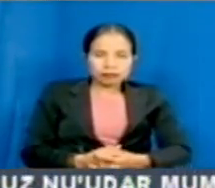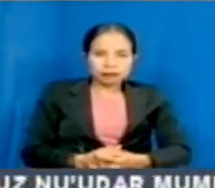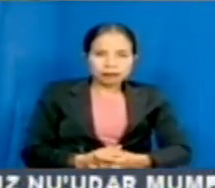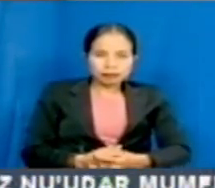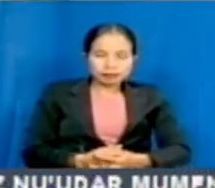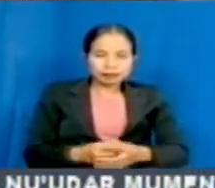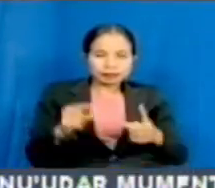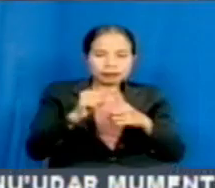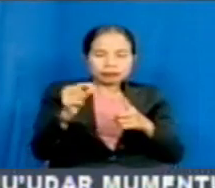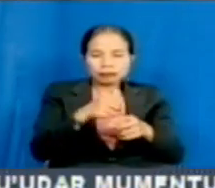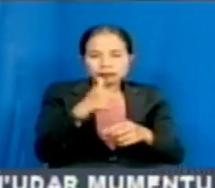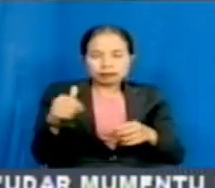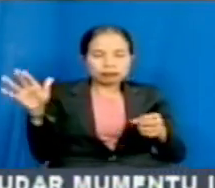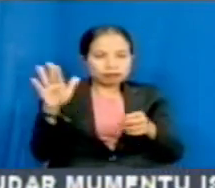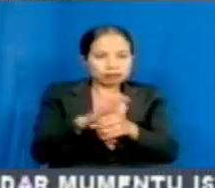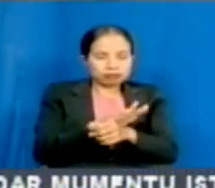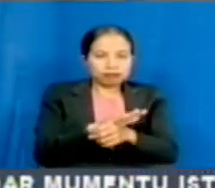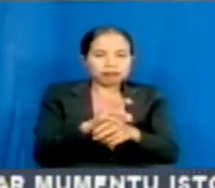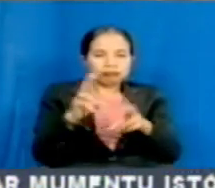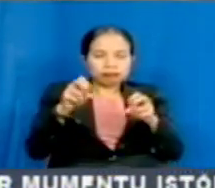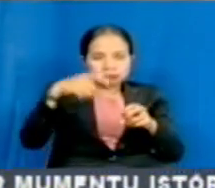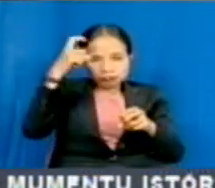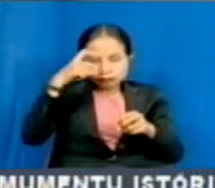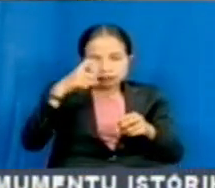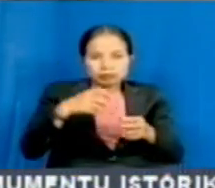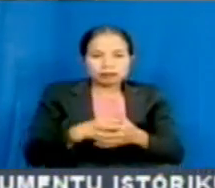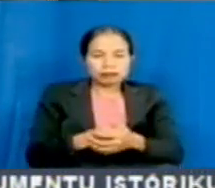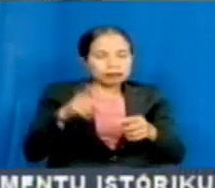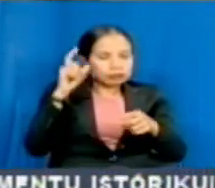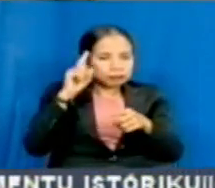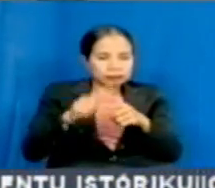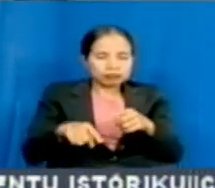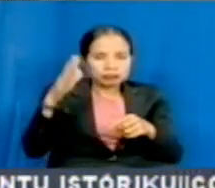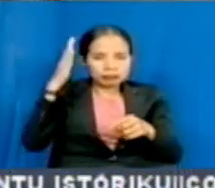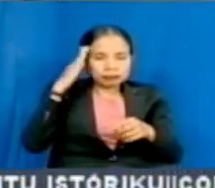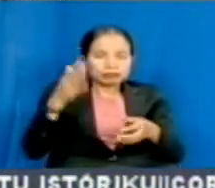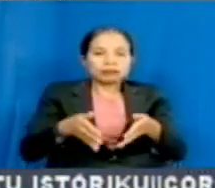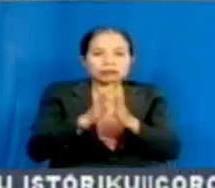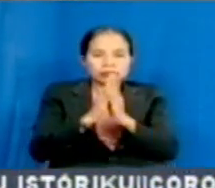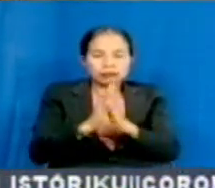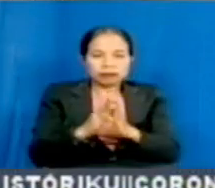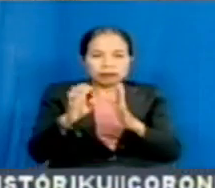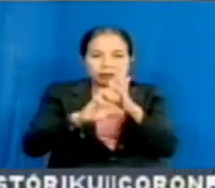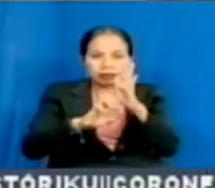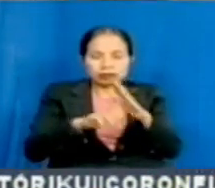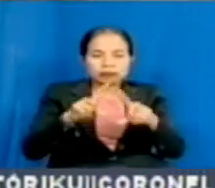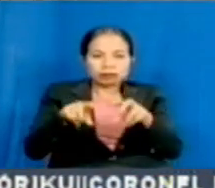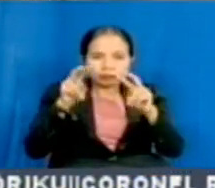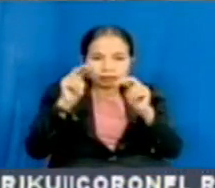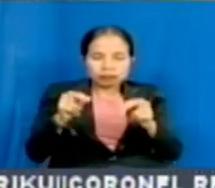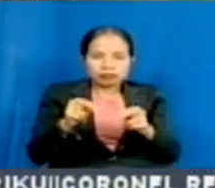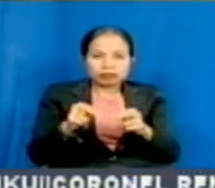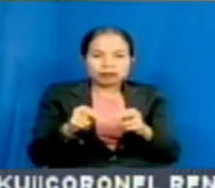Le fombalo nebe na kono ho conteúdo filosófico kata. La bele hatene husudeet ba oni estado, mai be precisa